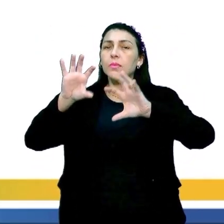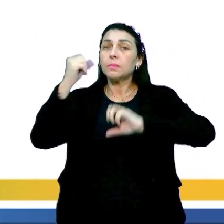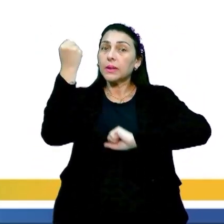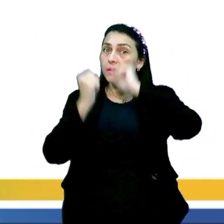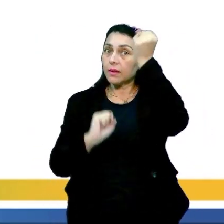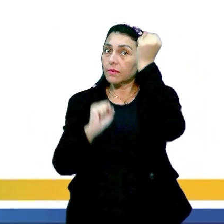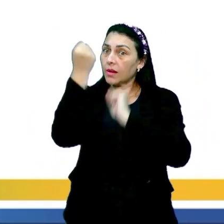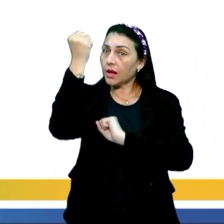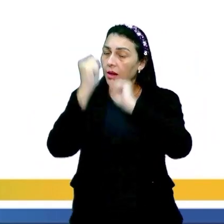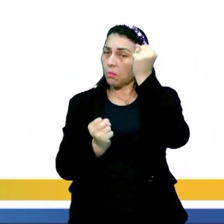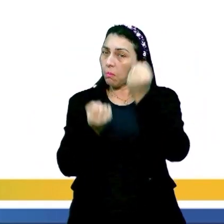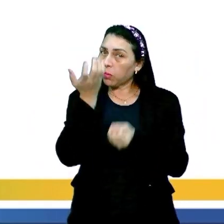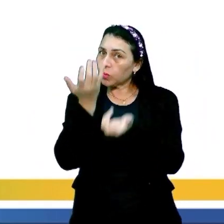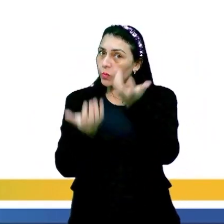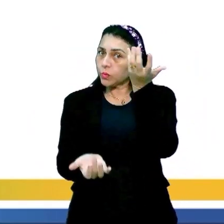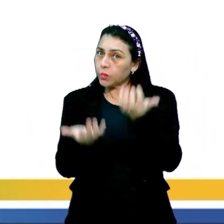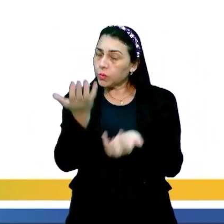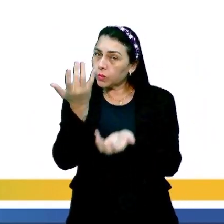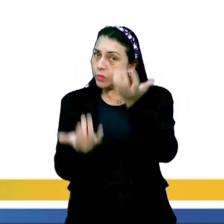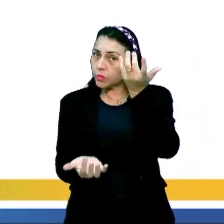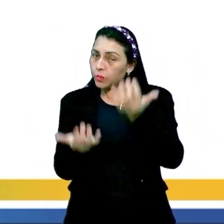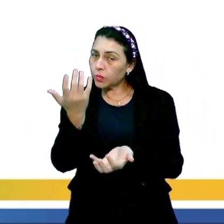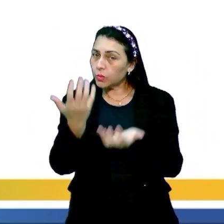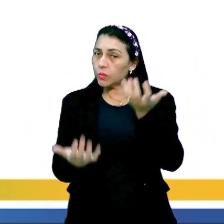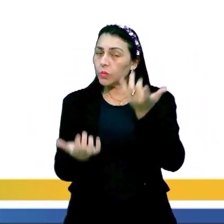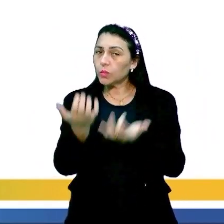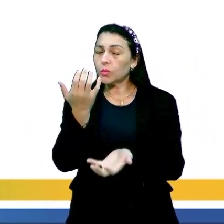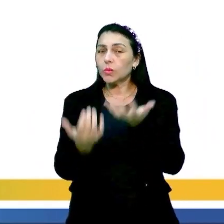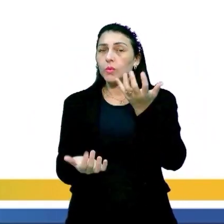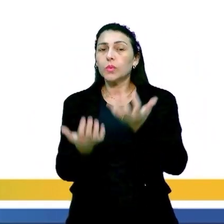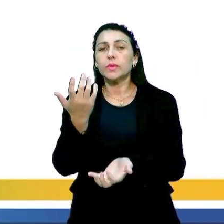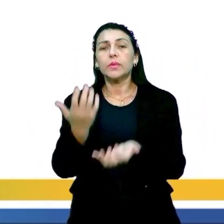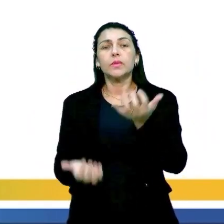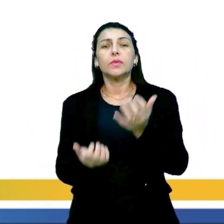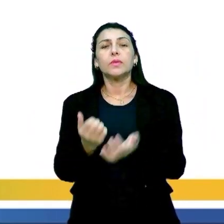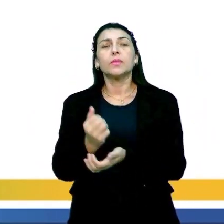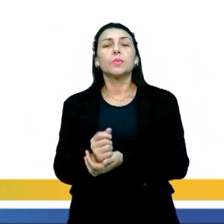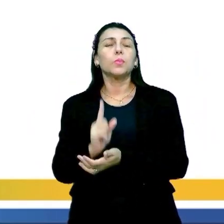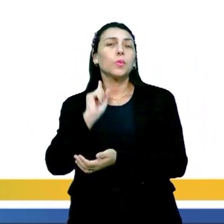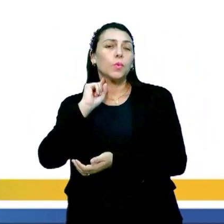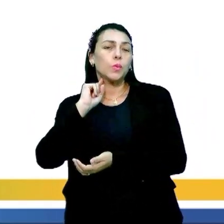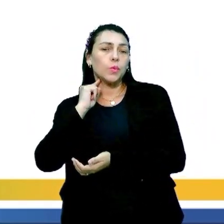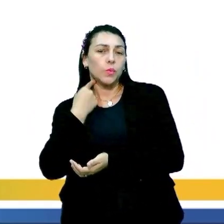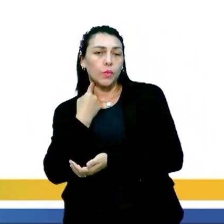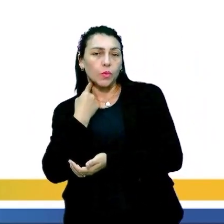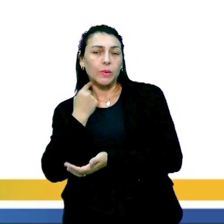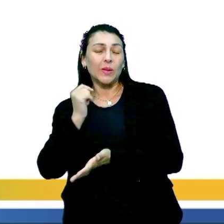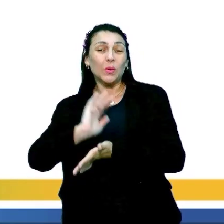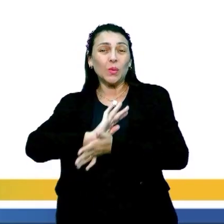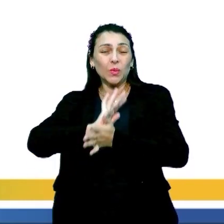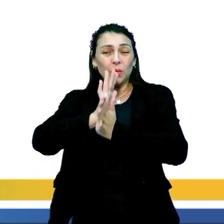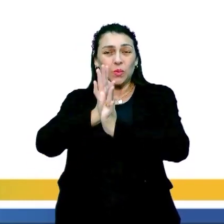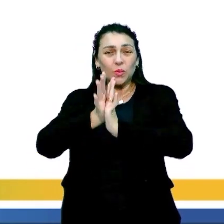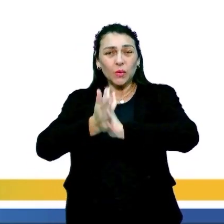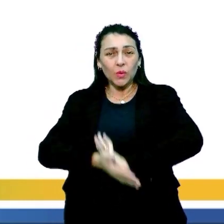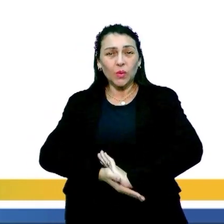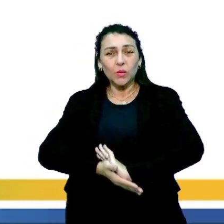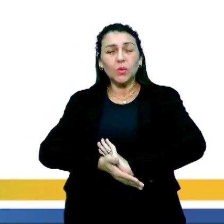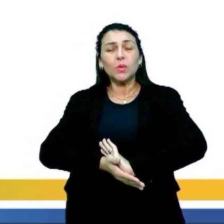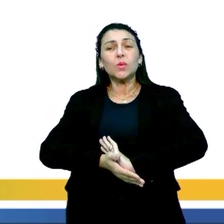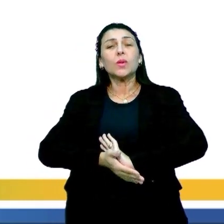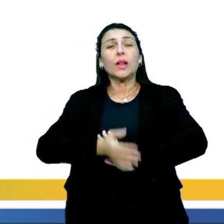provocada pela queima de combustíveis fósseis, poluição provocada pelas